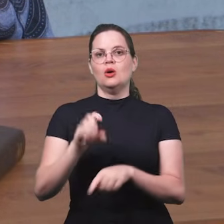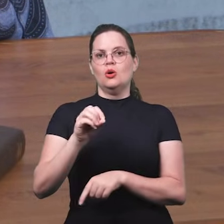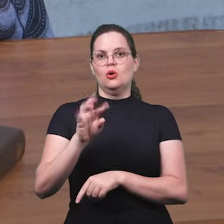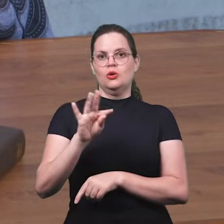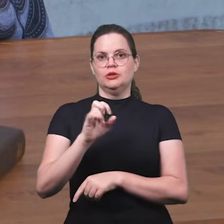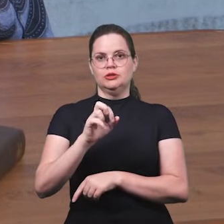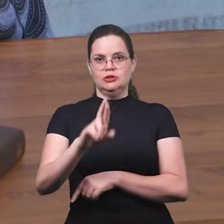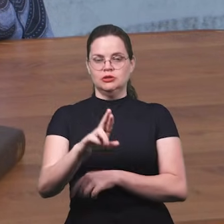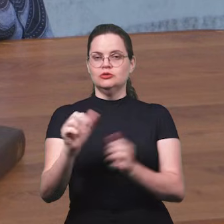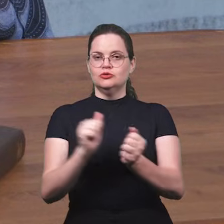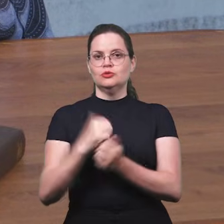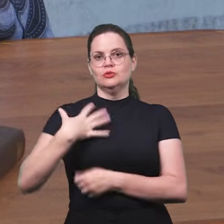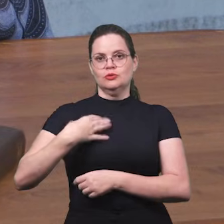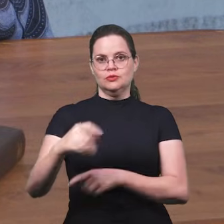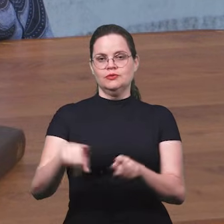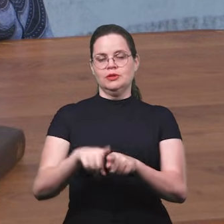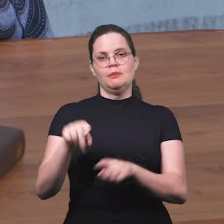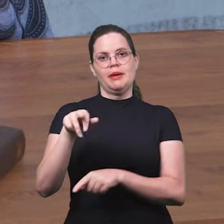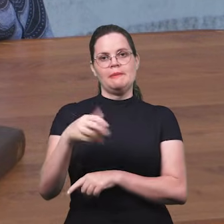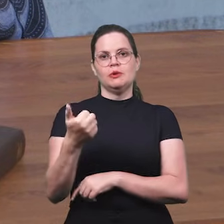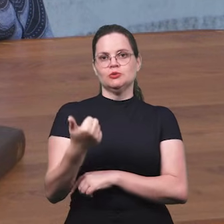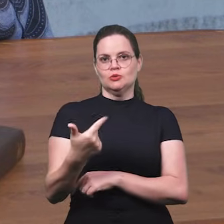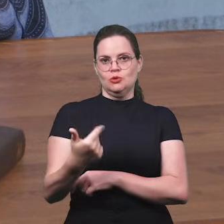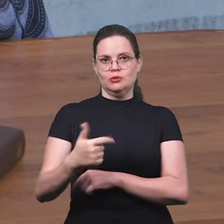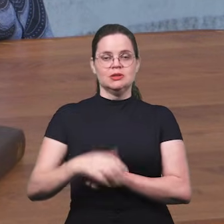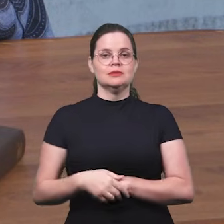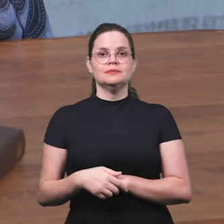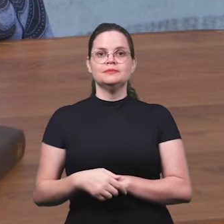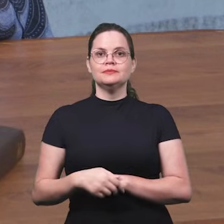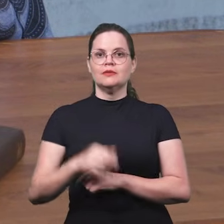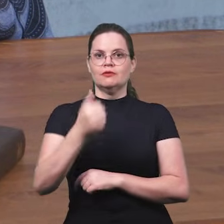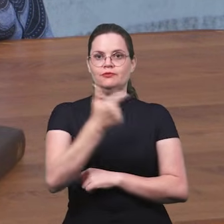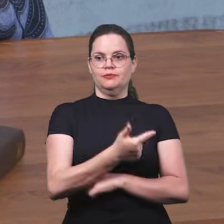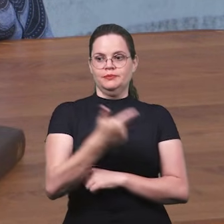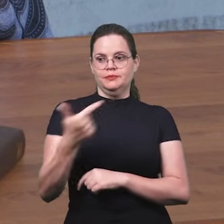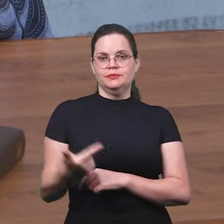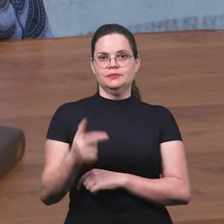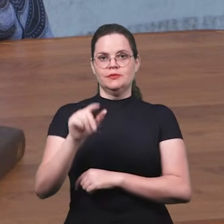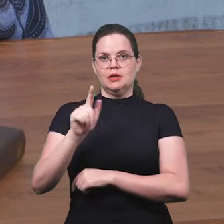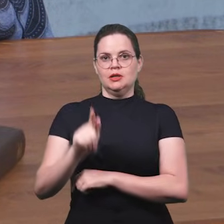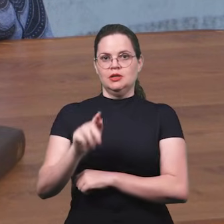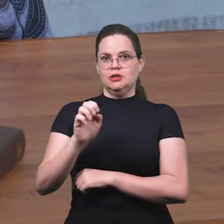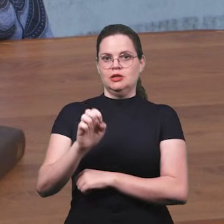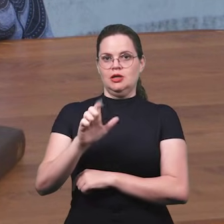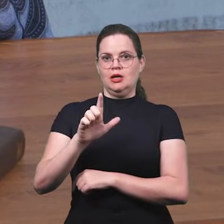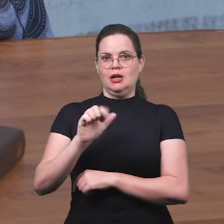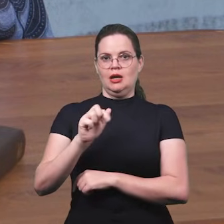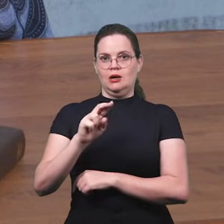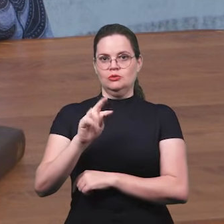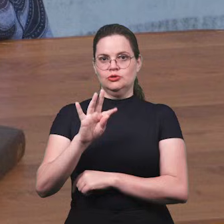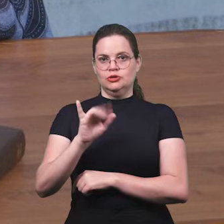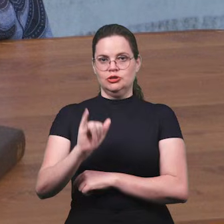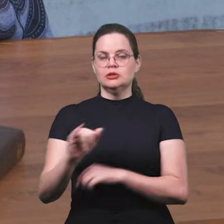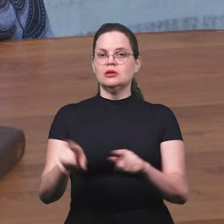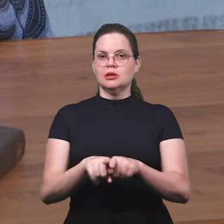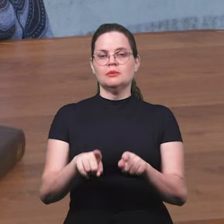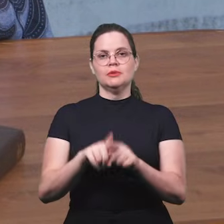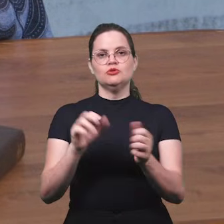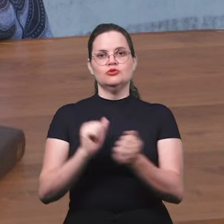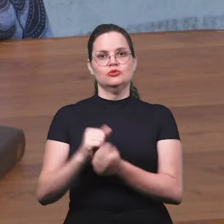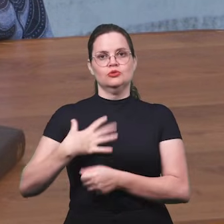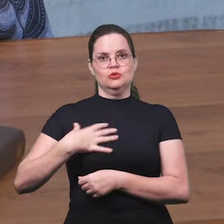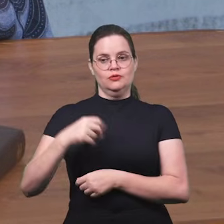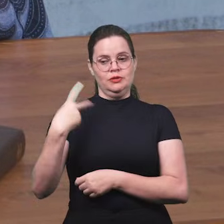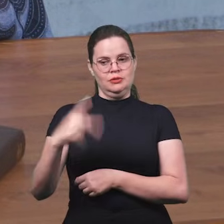seus irmãos, 12. A 22ª, a Gedalti, seus filhos e seus irmãos